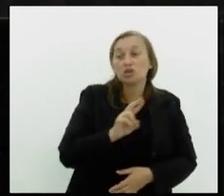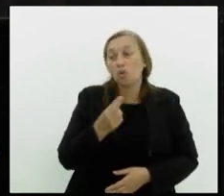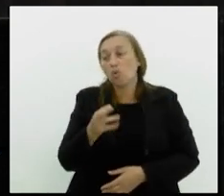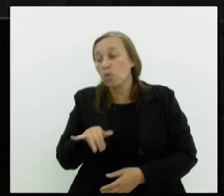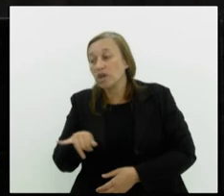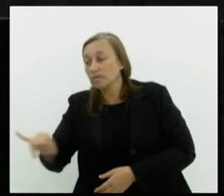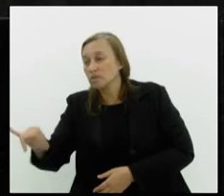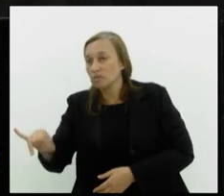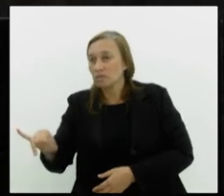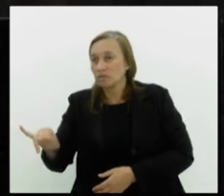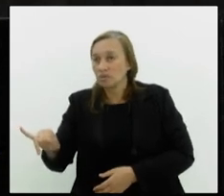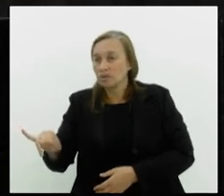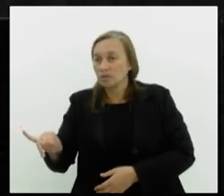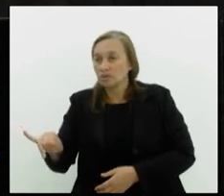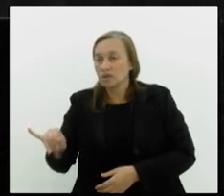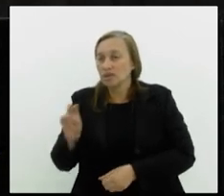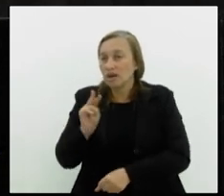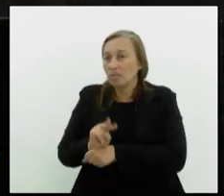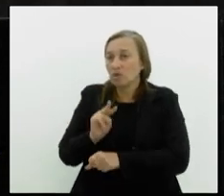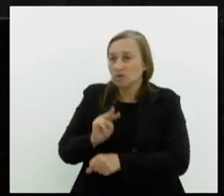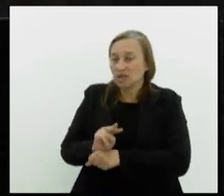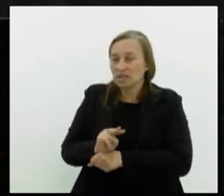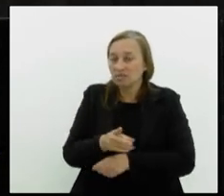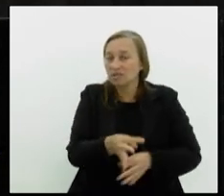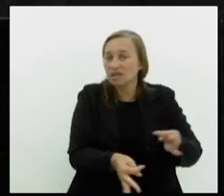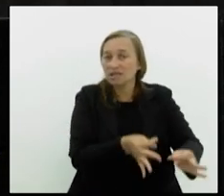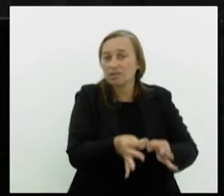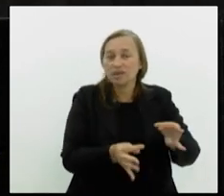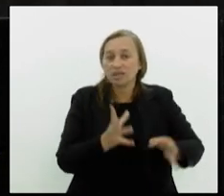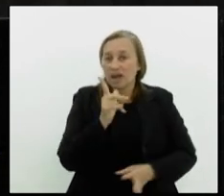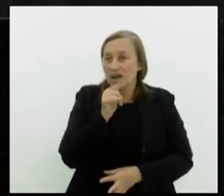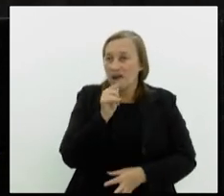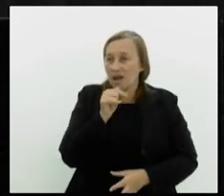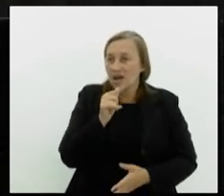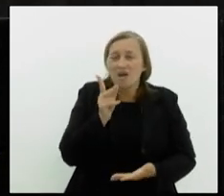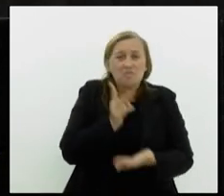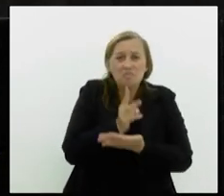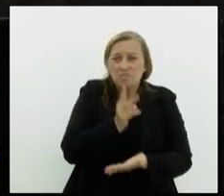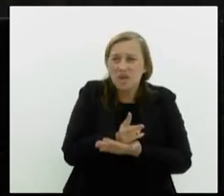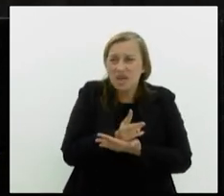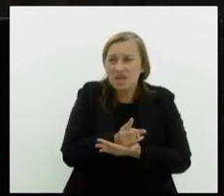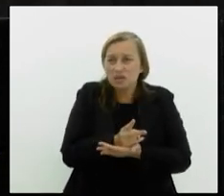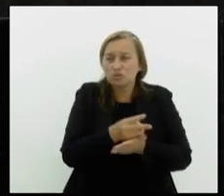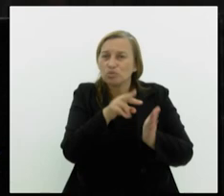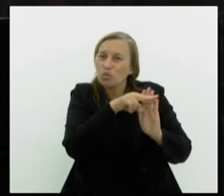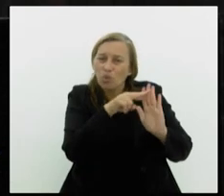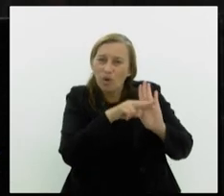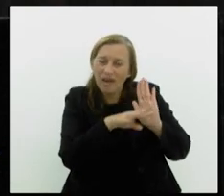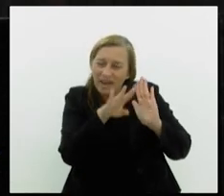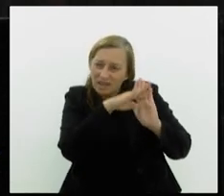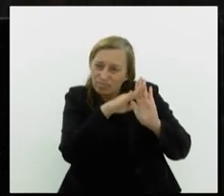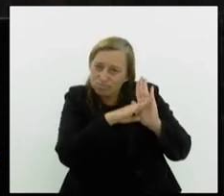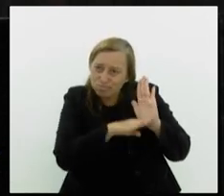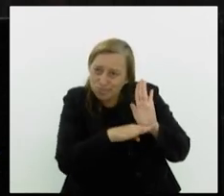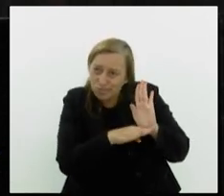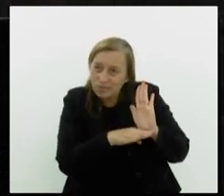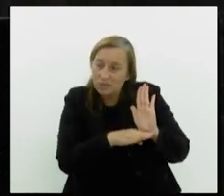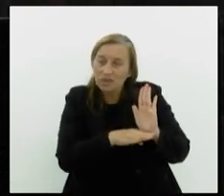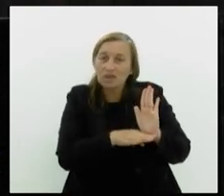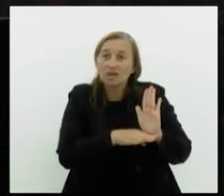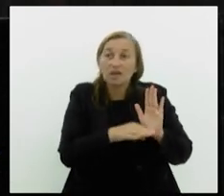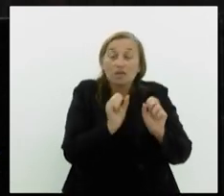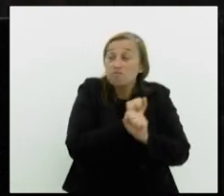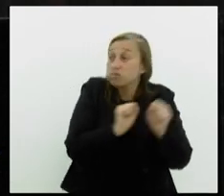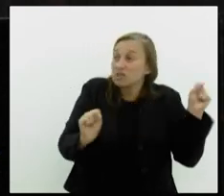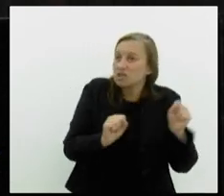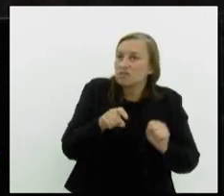Y na proteção da estação de tratamento. E mesmo com essa cartilha, é improvável